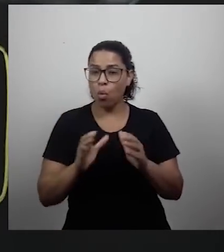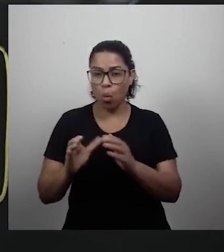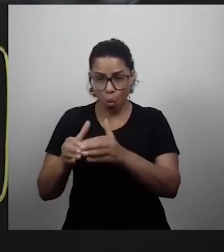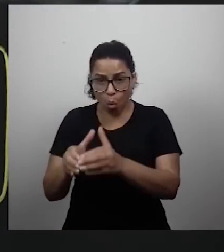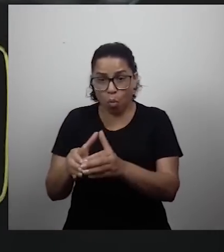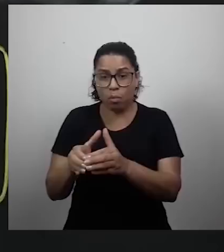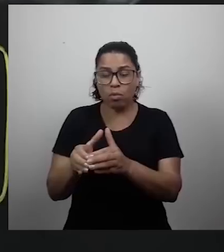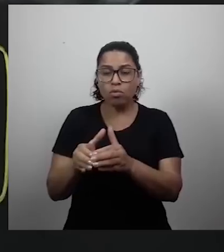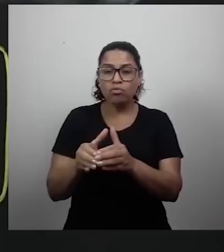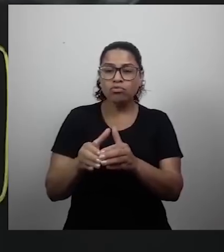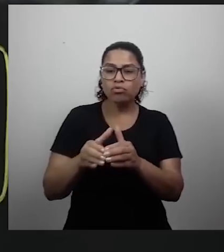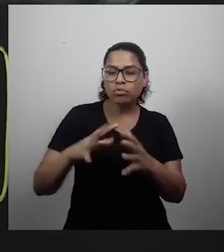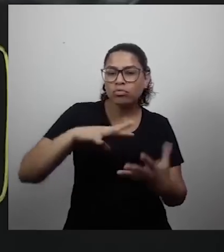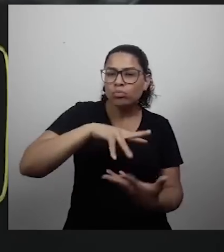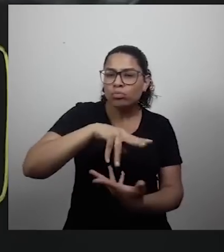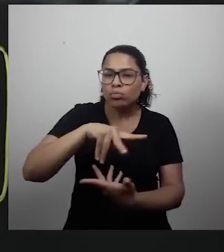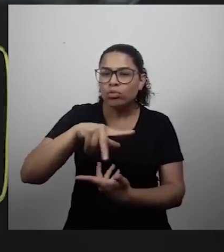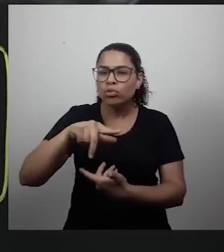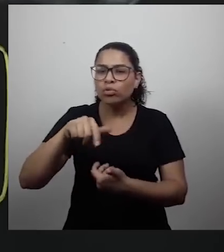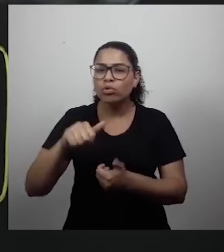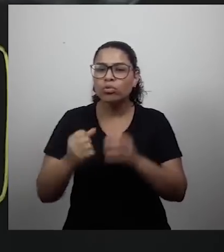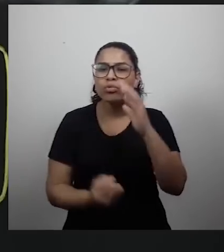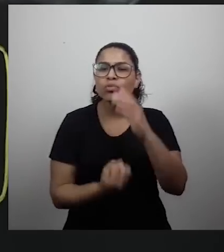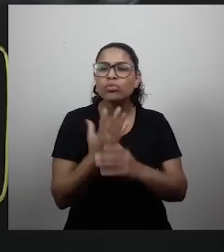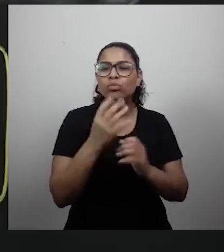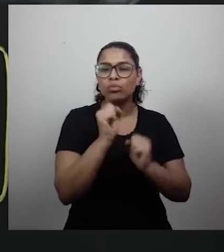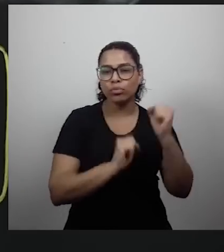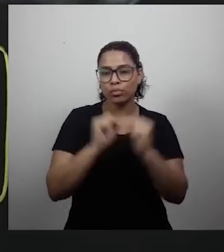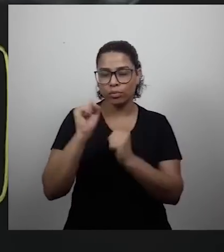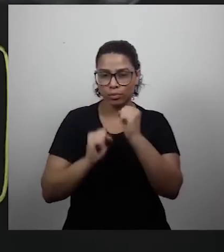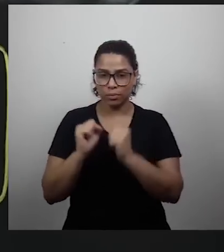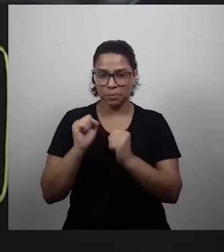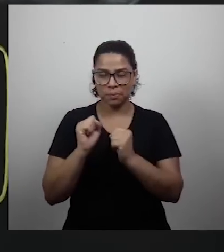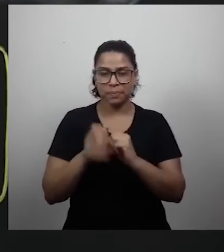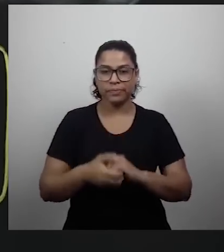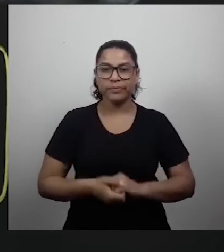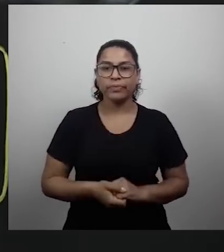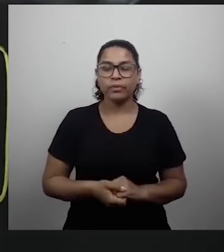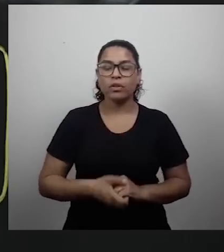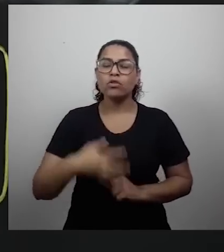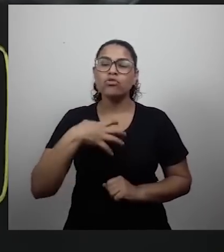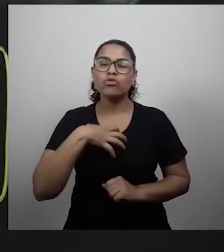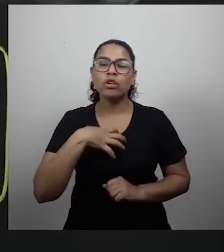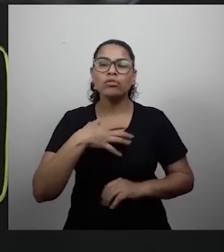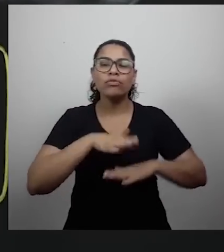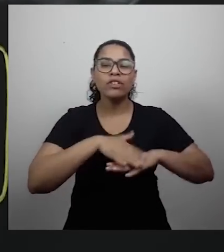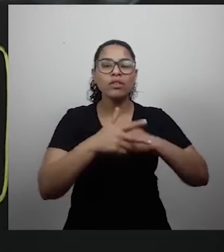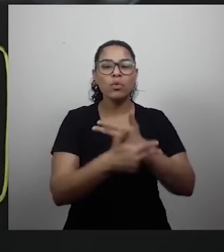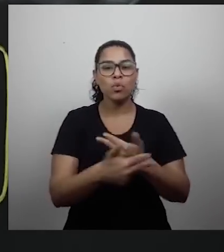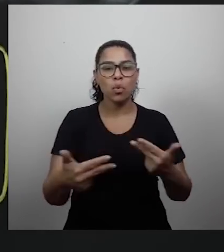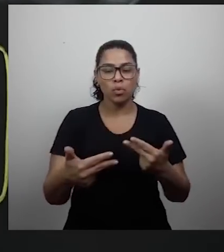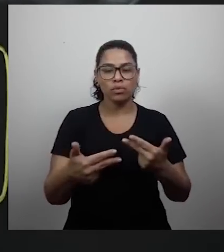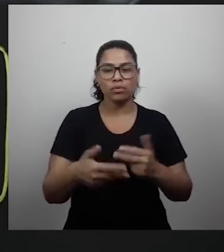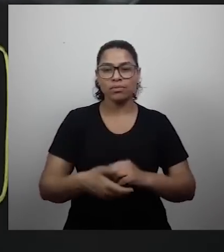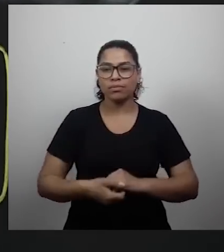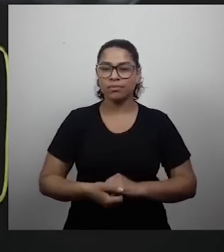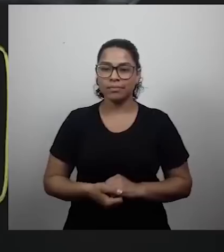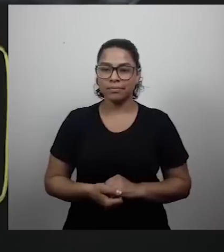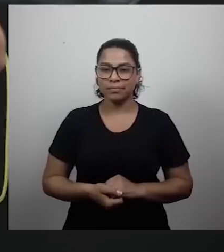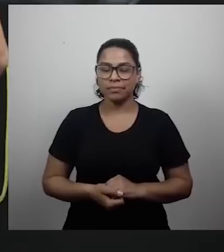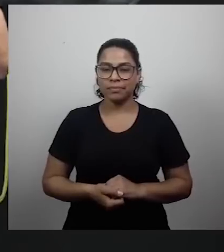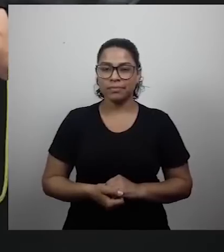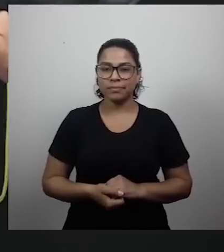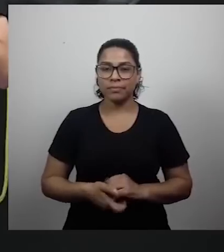aconteceram no mundo por conta do aparecimento da indústria, das fábricas, essa maneira de produzir coisas, né? Produzir